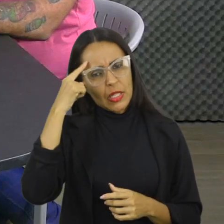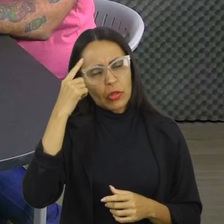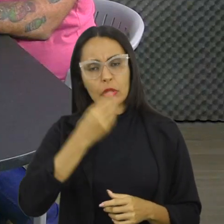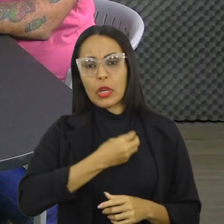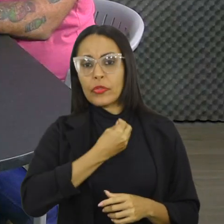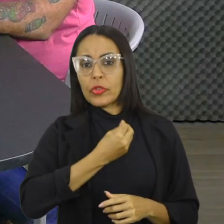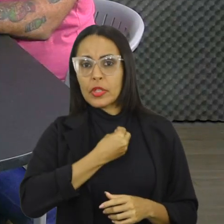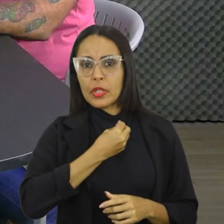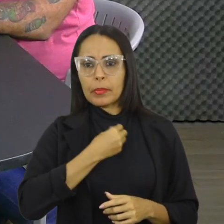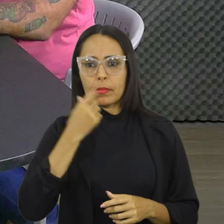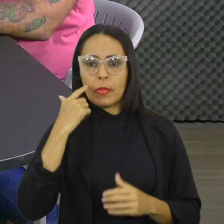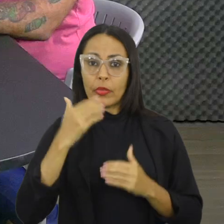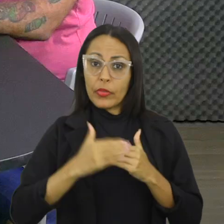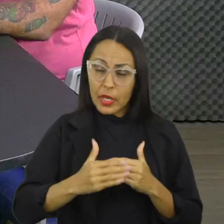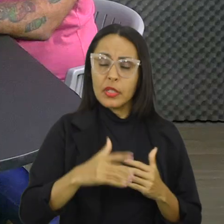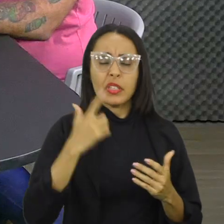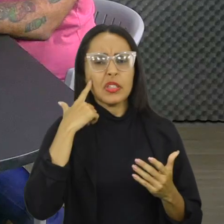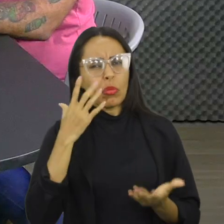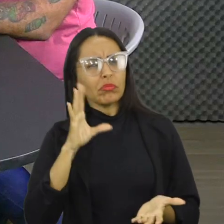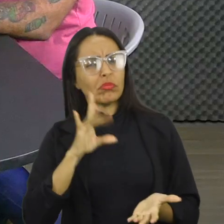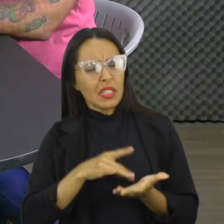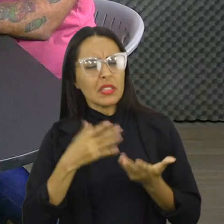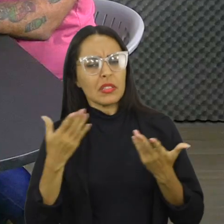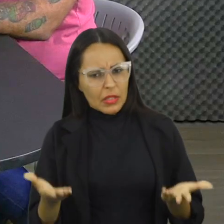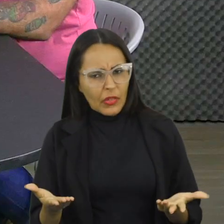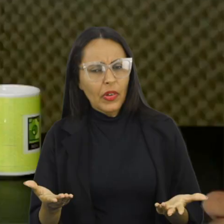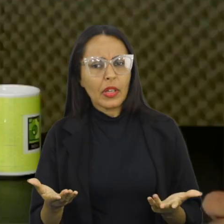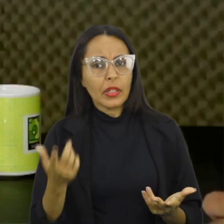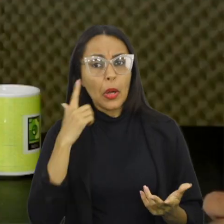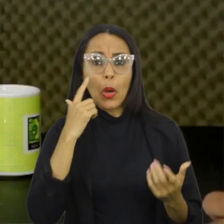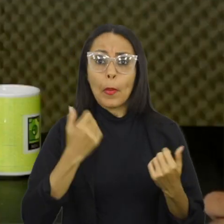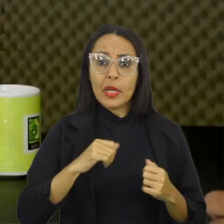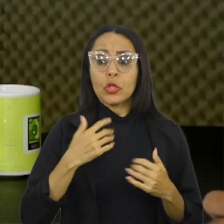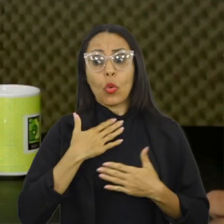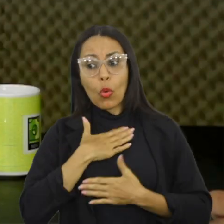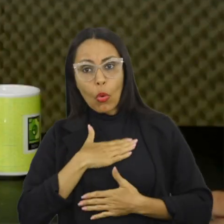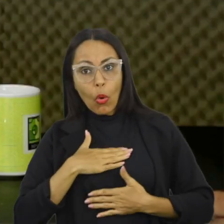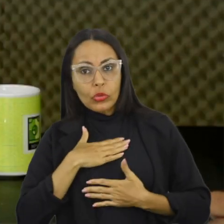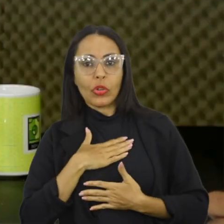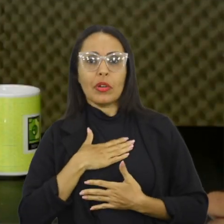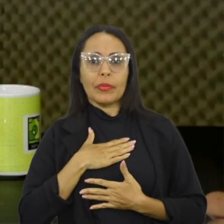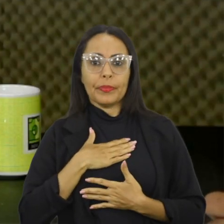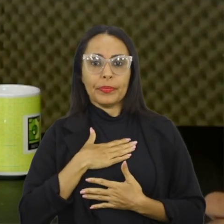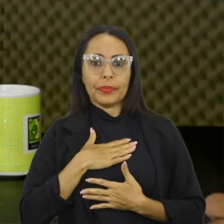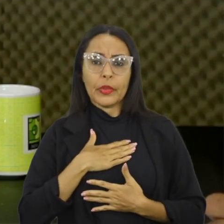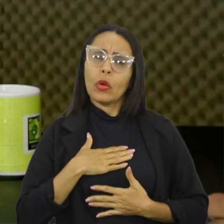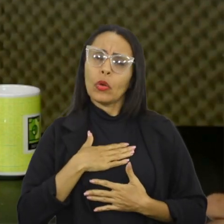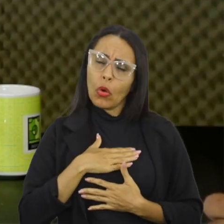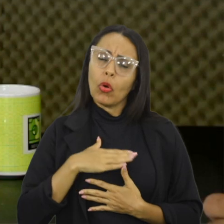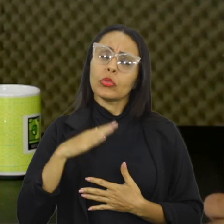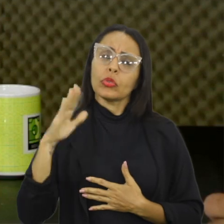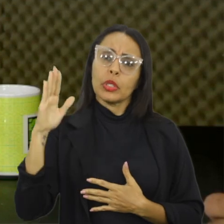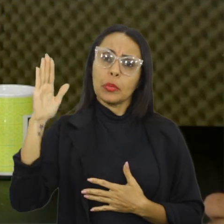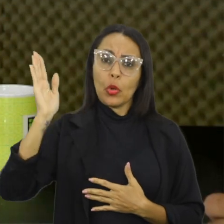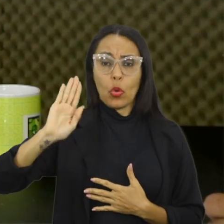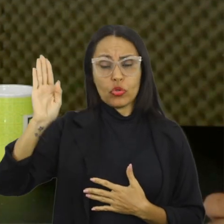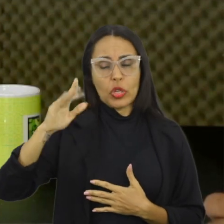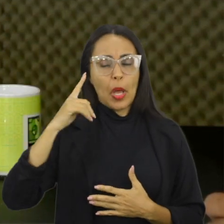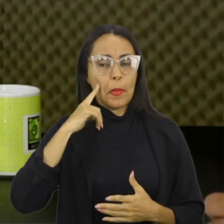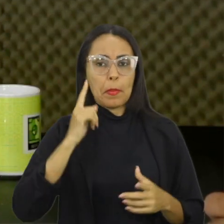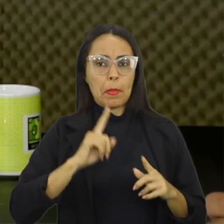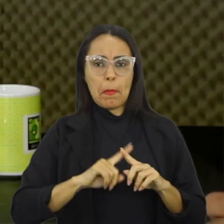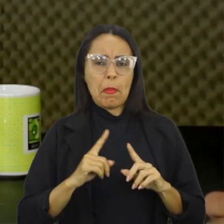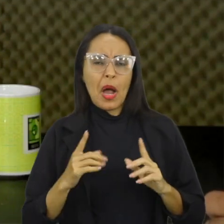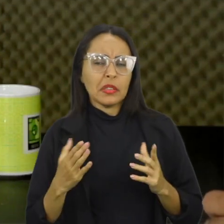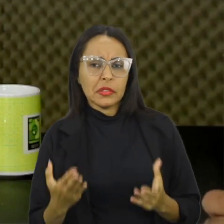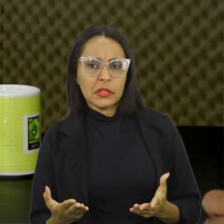minha vida, assim, para frente. É isso que eu quero, porque eu preciso gostar disso aí. Eu gosto de biologia, mas não é um negócio,